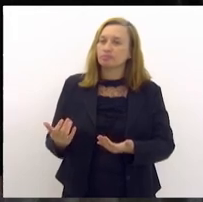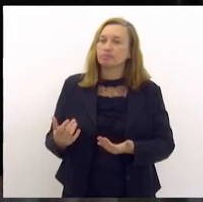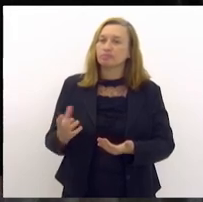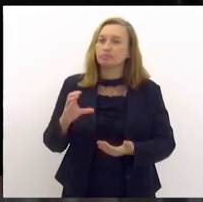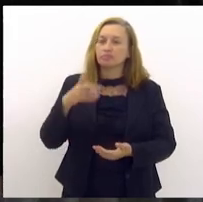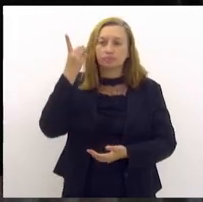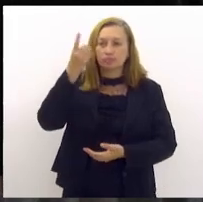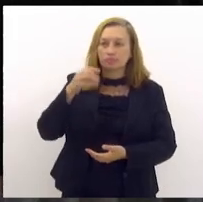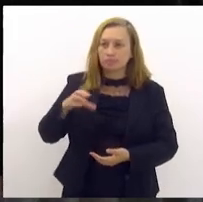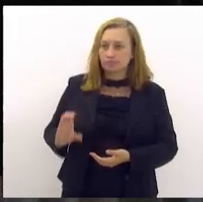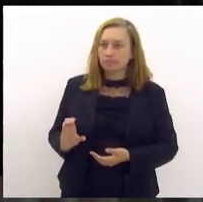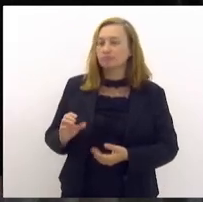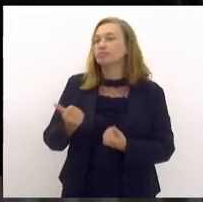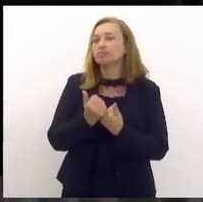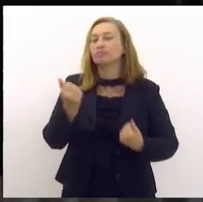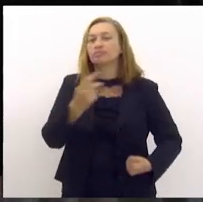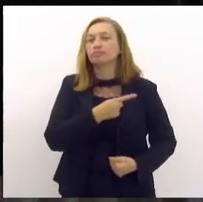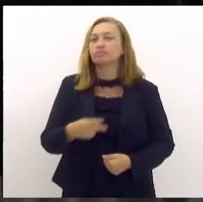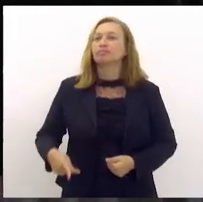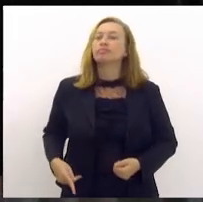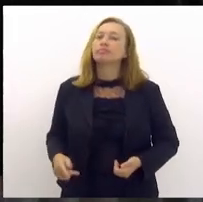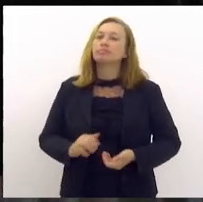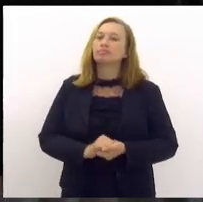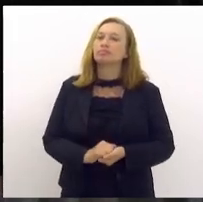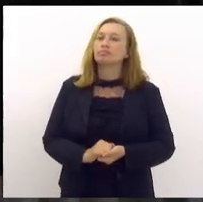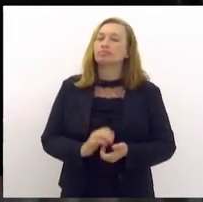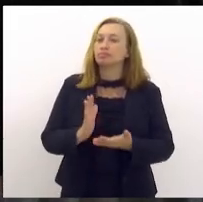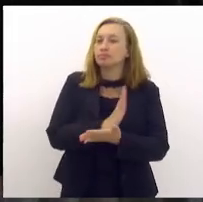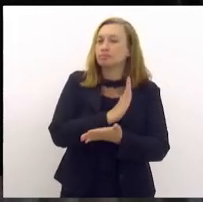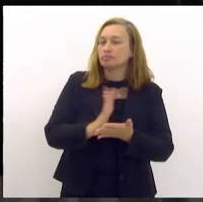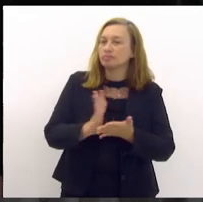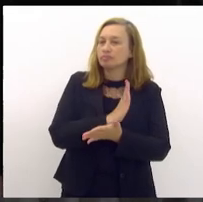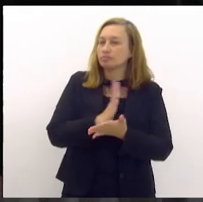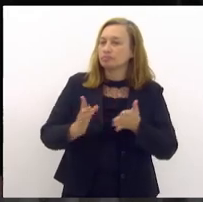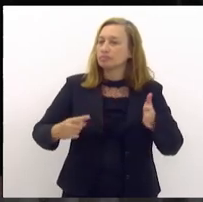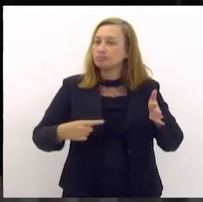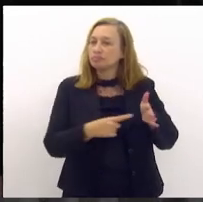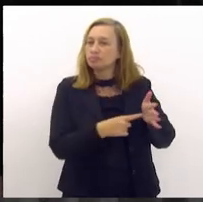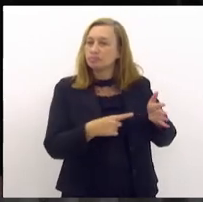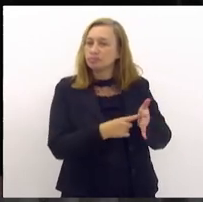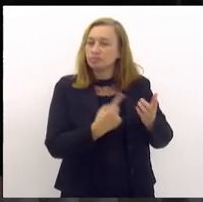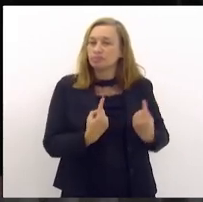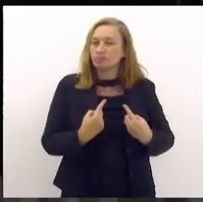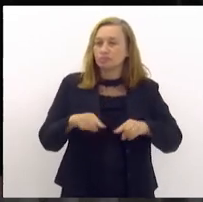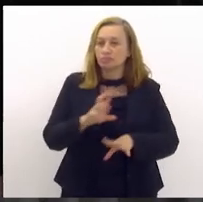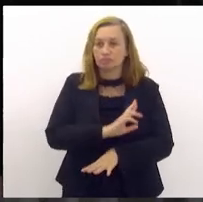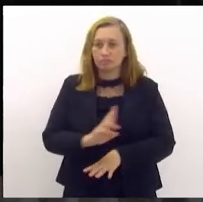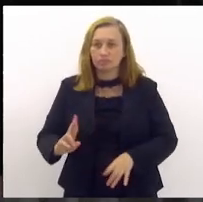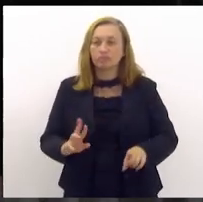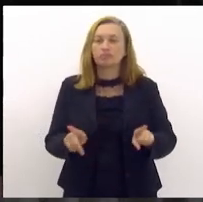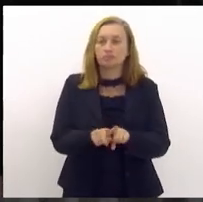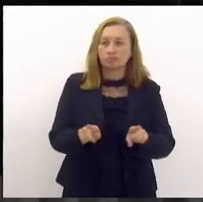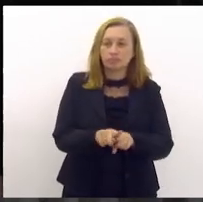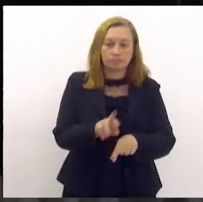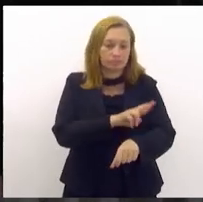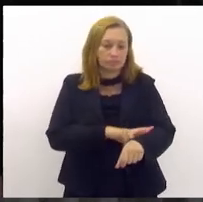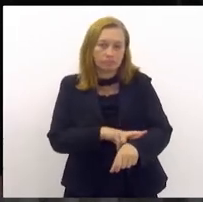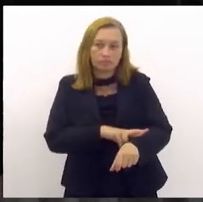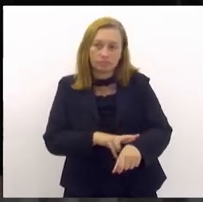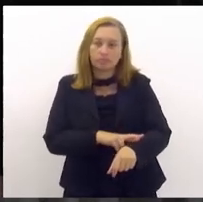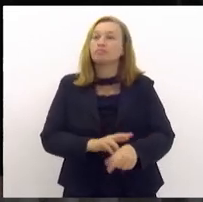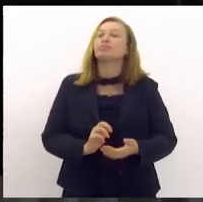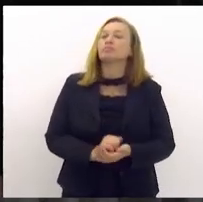Mink, que é meu vice-presidente, algumas denúncias de intolerância religiosa e de racismo religioso, da qual